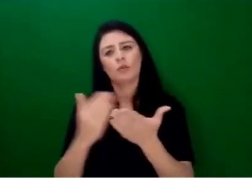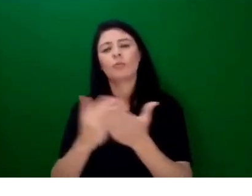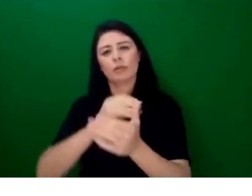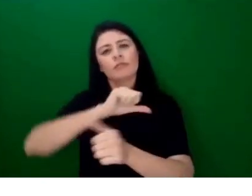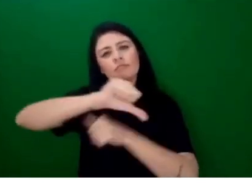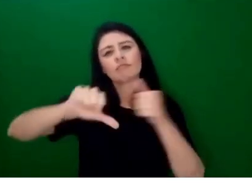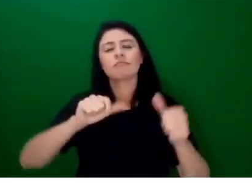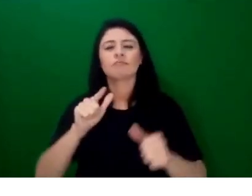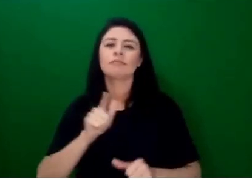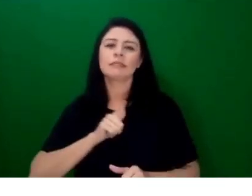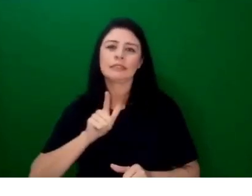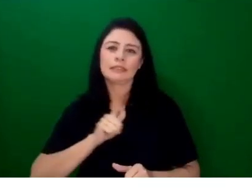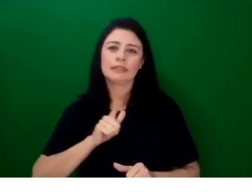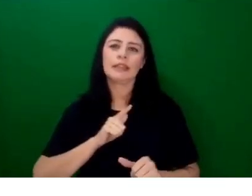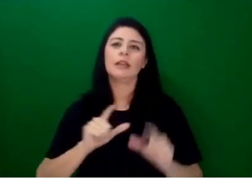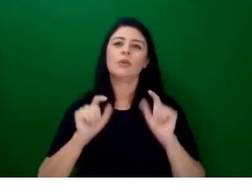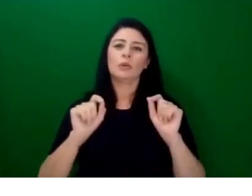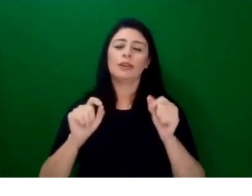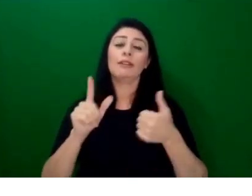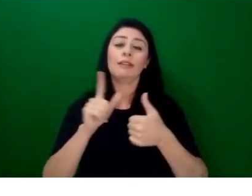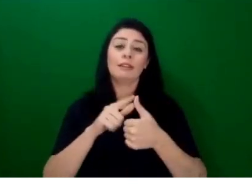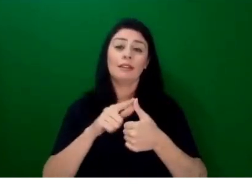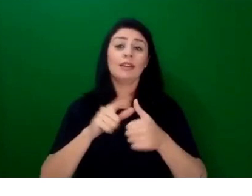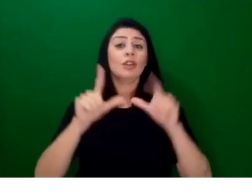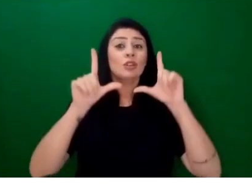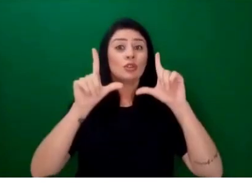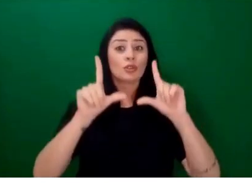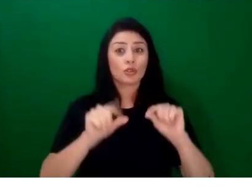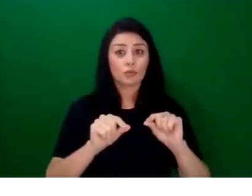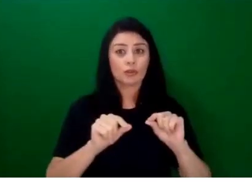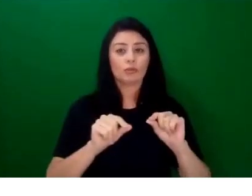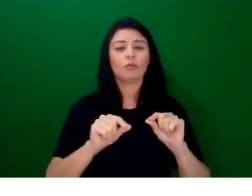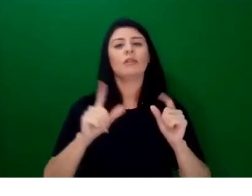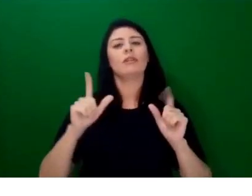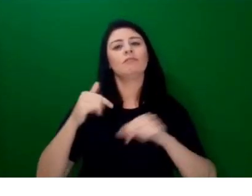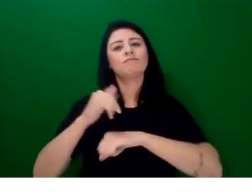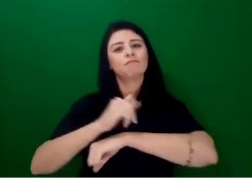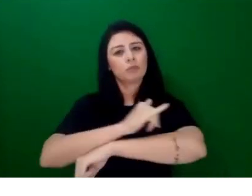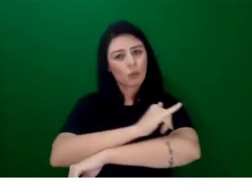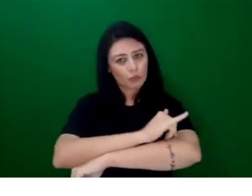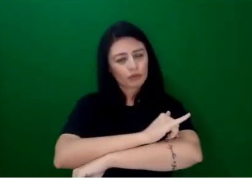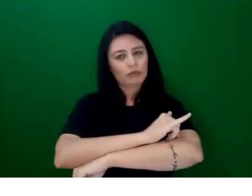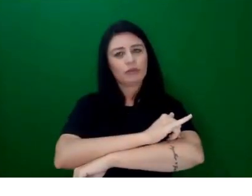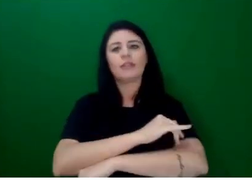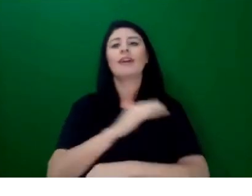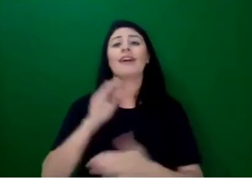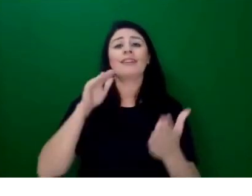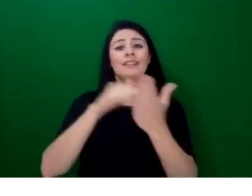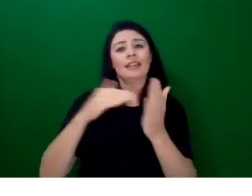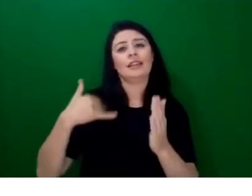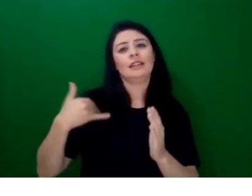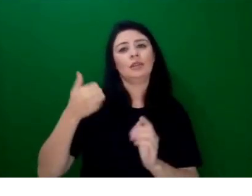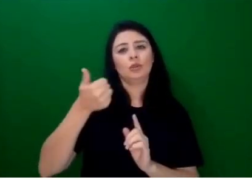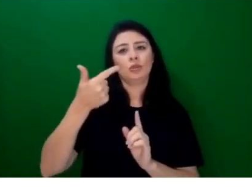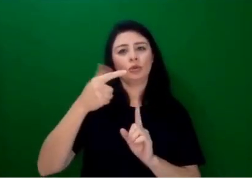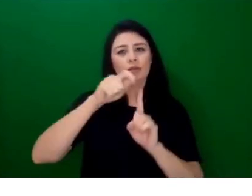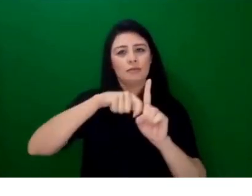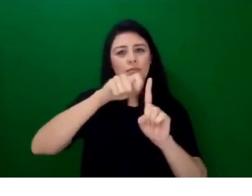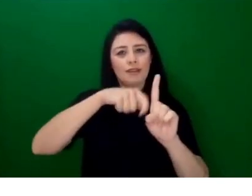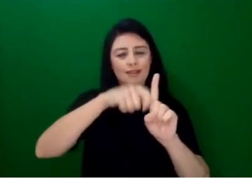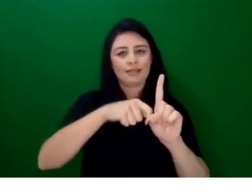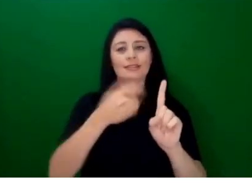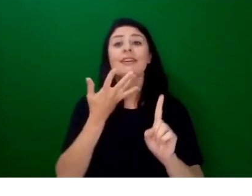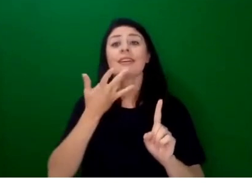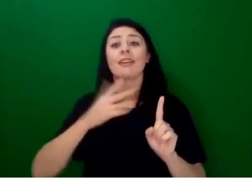Algumas mudanças elas ocorrem e uma delas é a redução da velocidade do ganho de peso. Então, até os 12 meses,